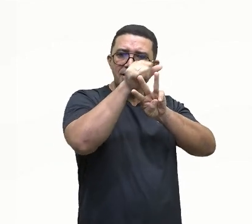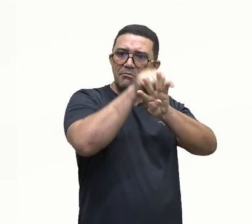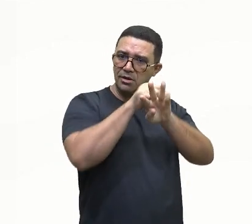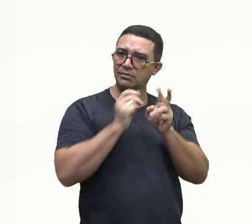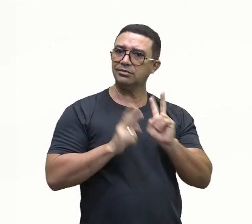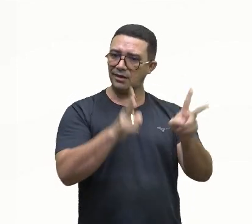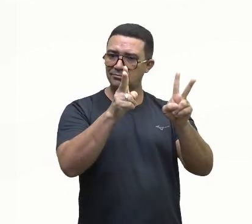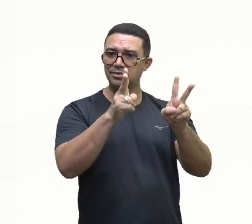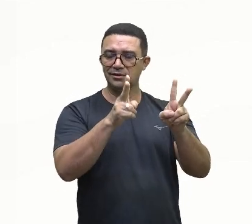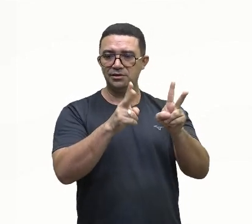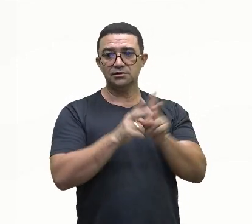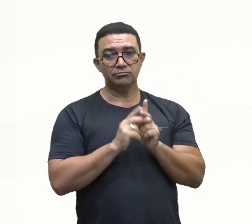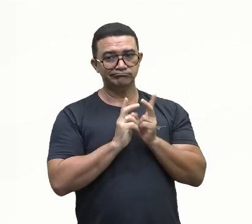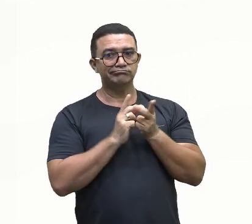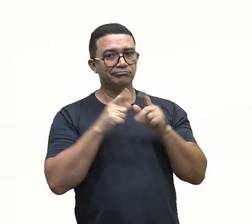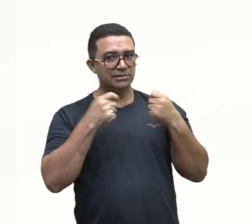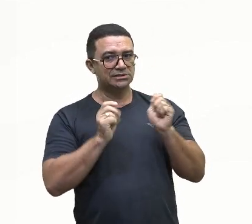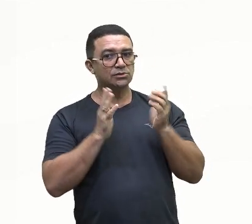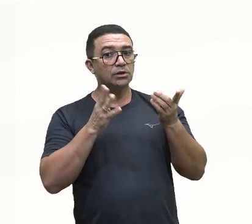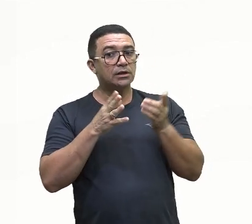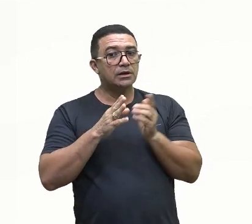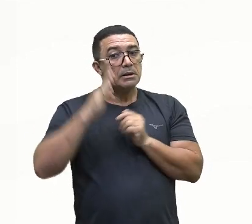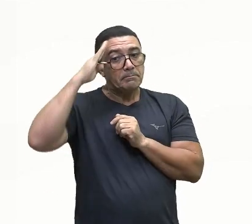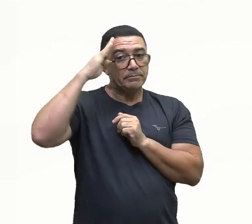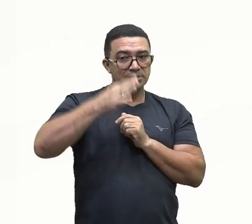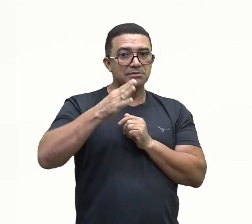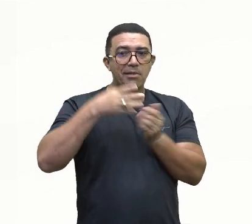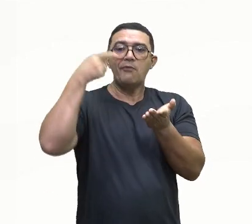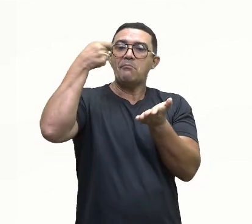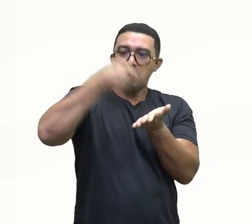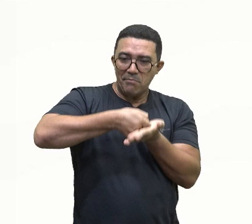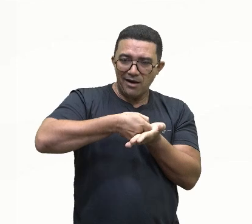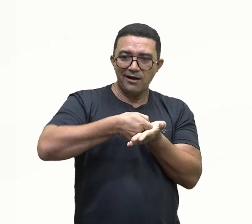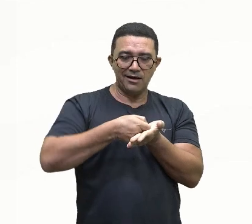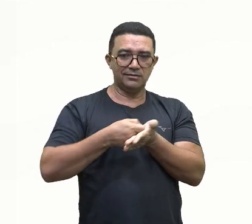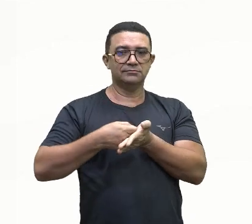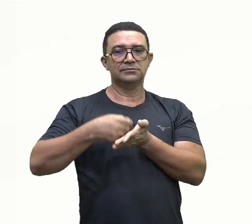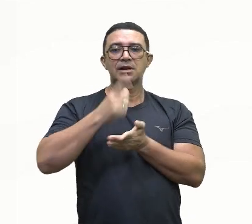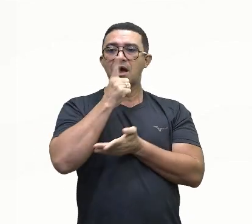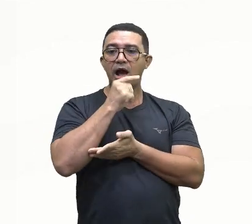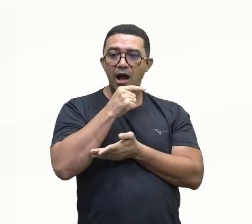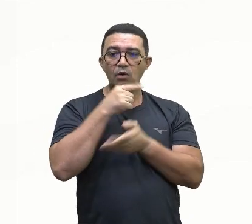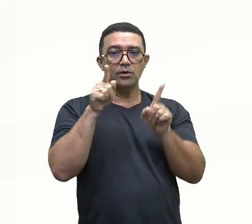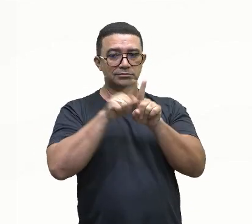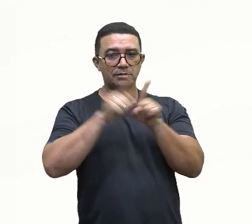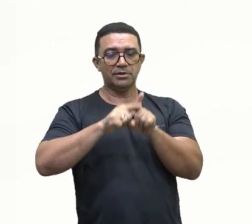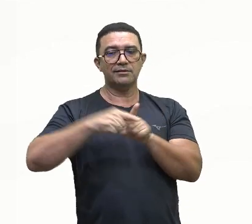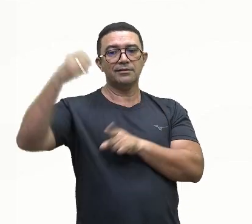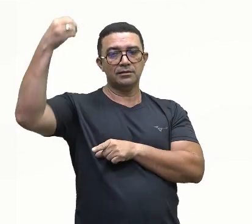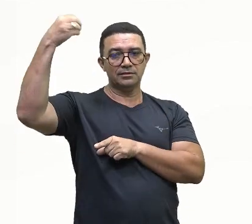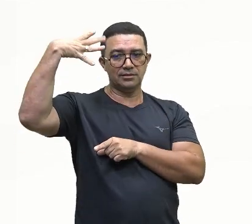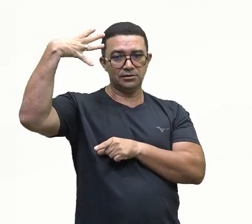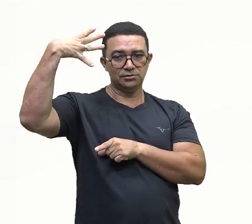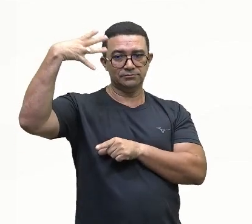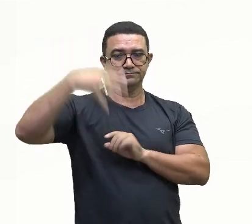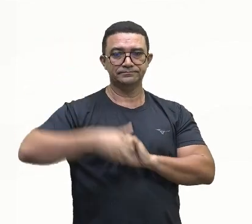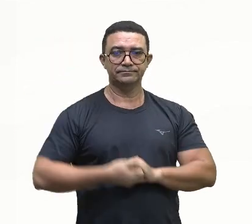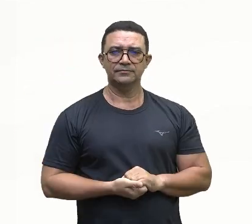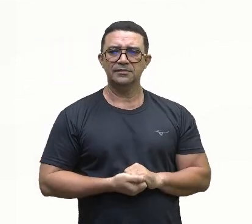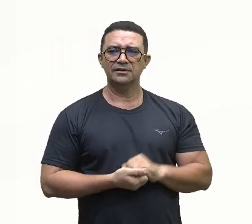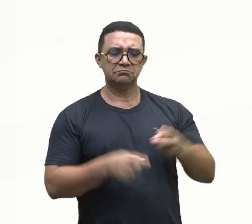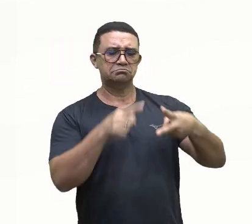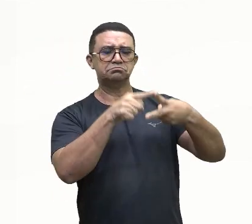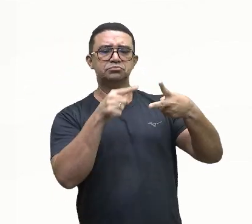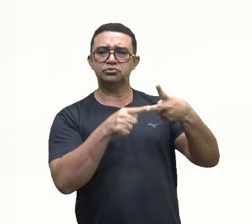deve priorizar essa conta de água e também a conta de energia. Por que que a gente vai priorizar